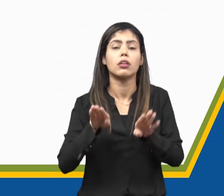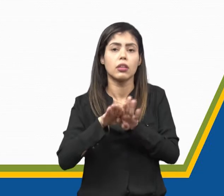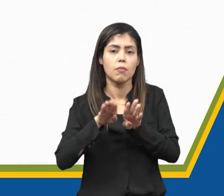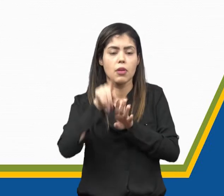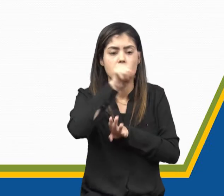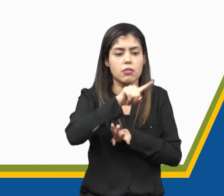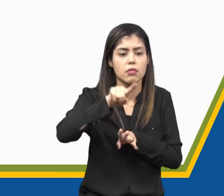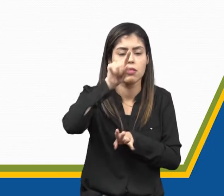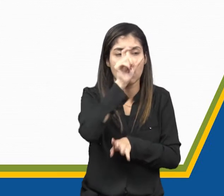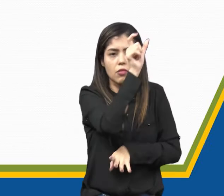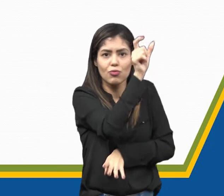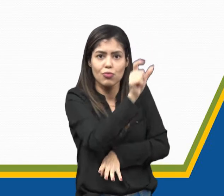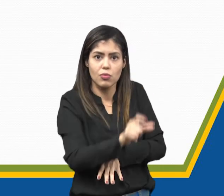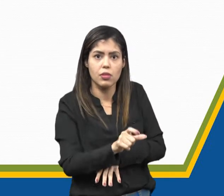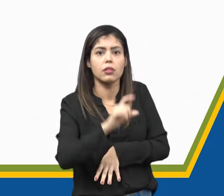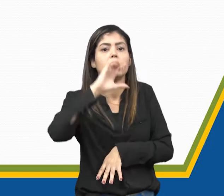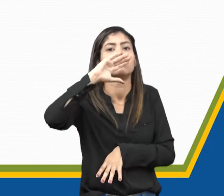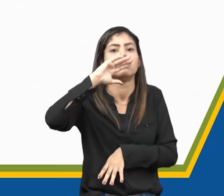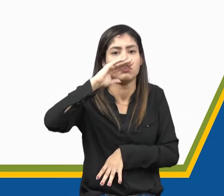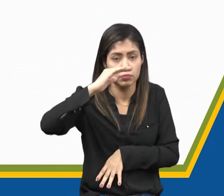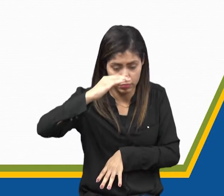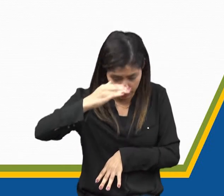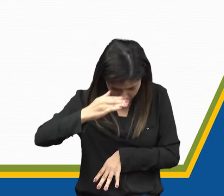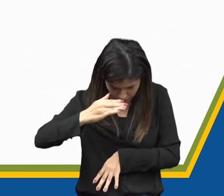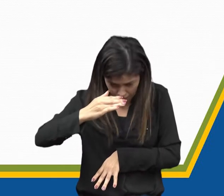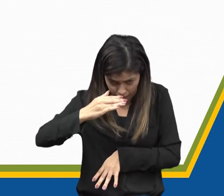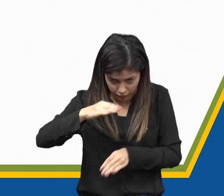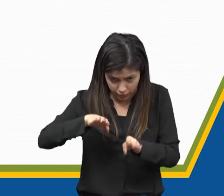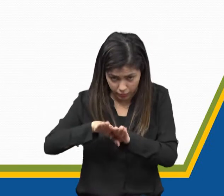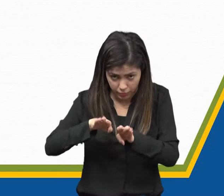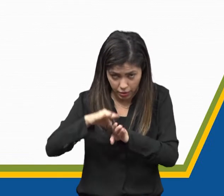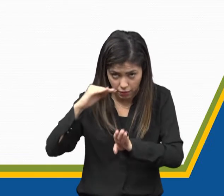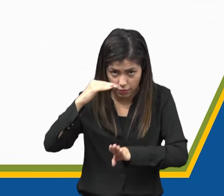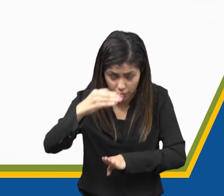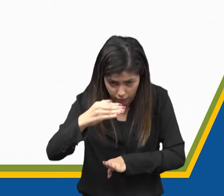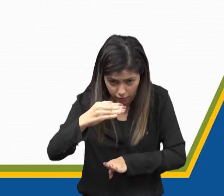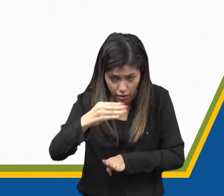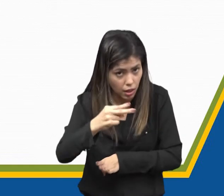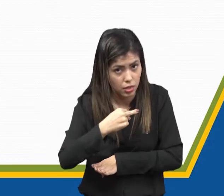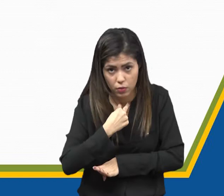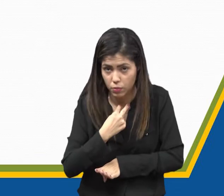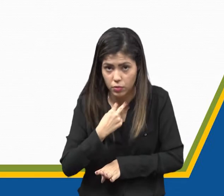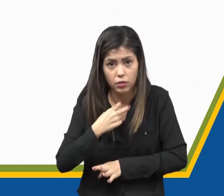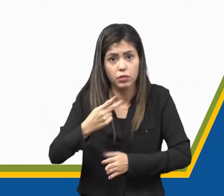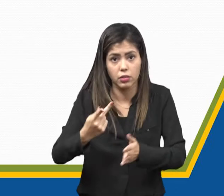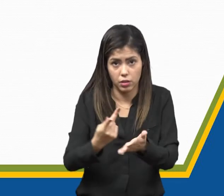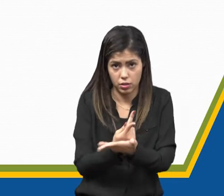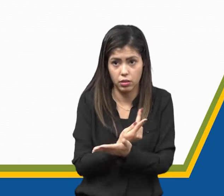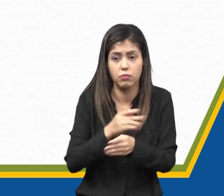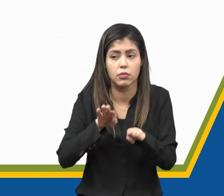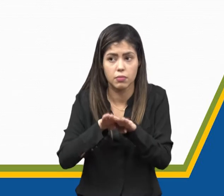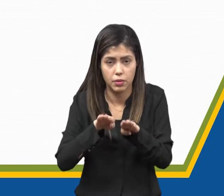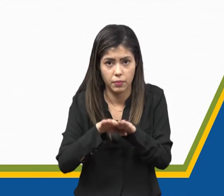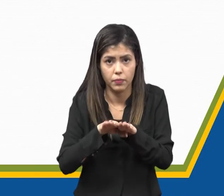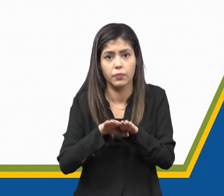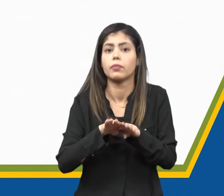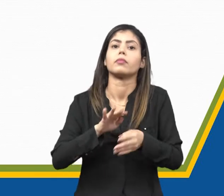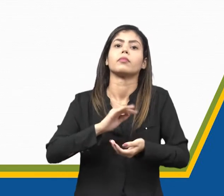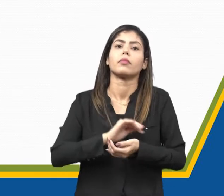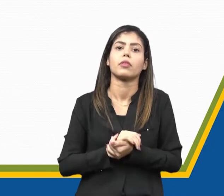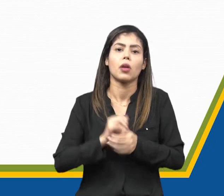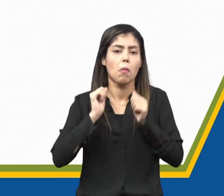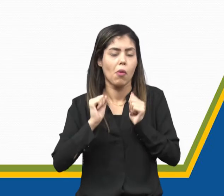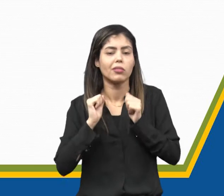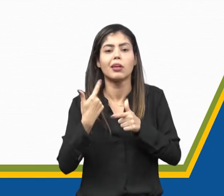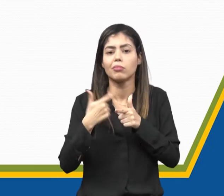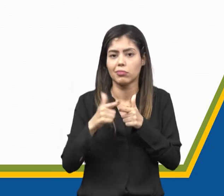circulada lá, ela está tendo protusão de cabeça. O que é isso? Ela está jogando a sua cabeça para frente, ela está alongando, né, muito essa cabeça para frente.